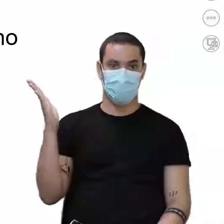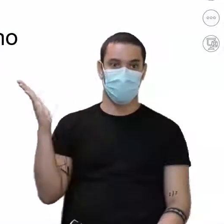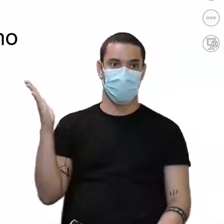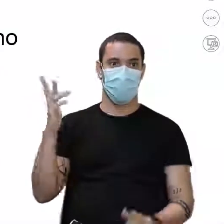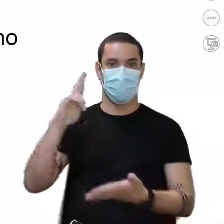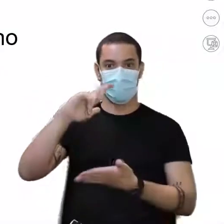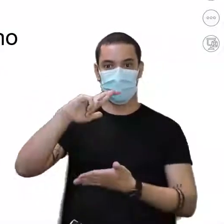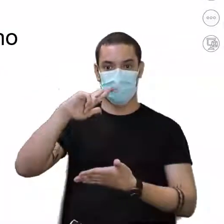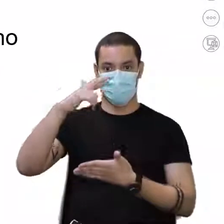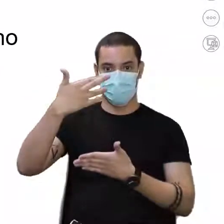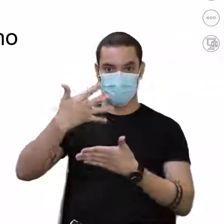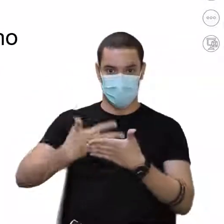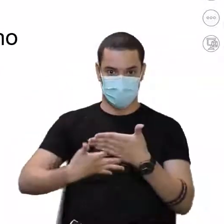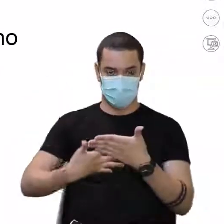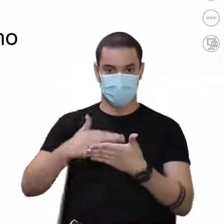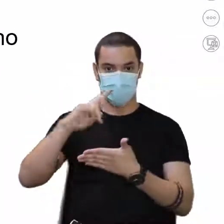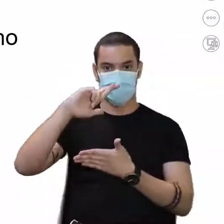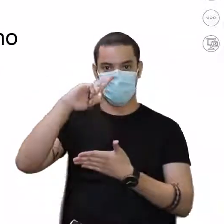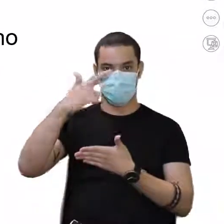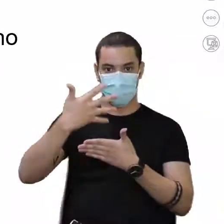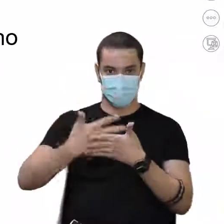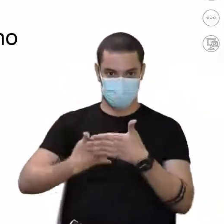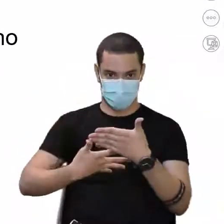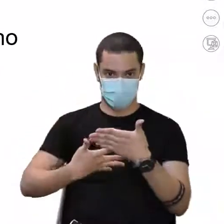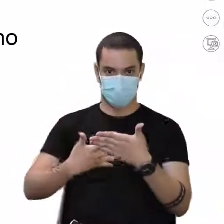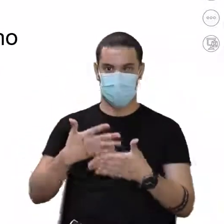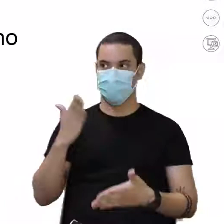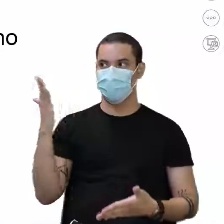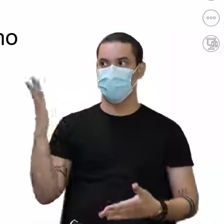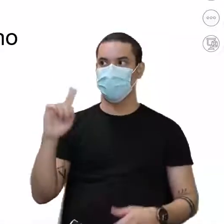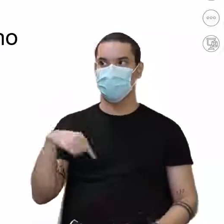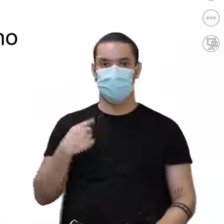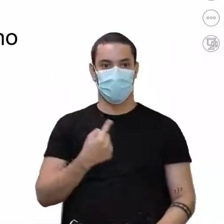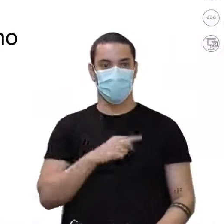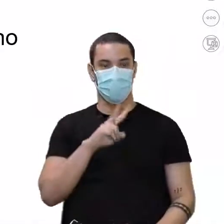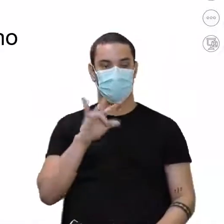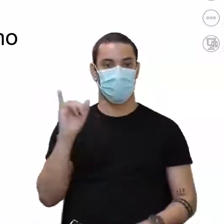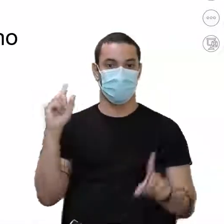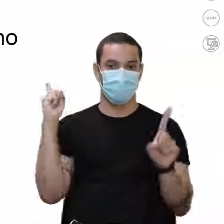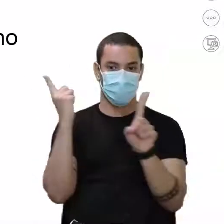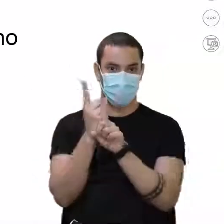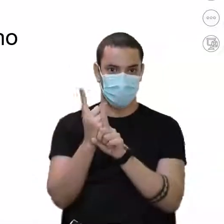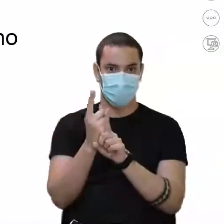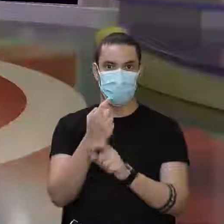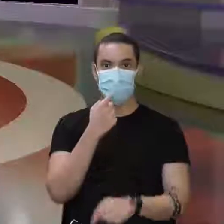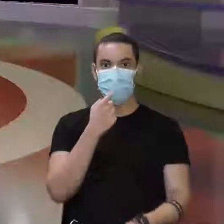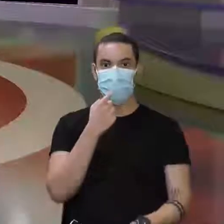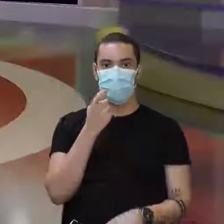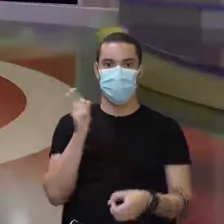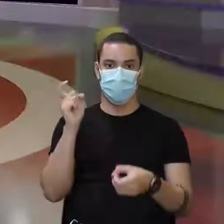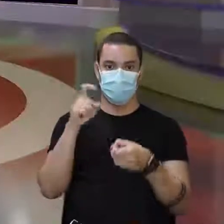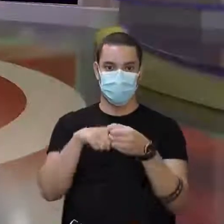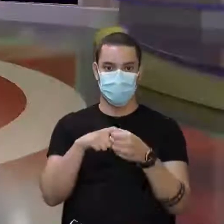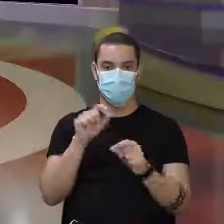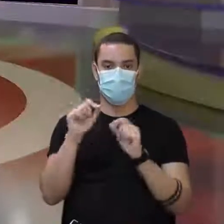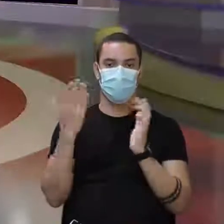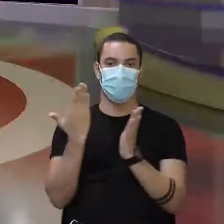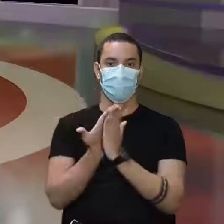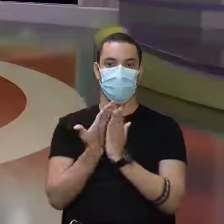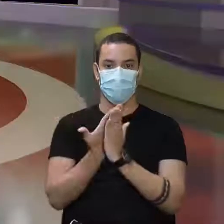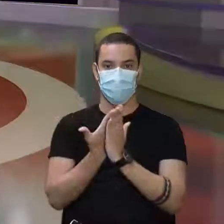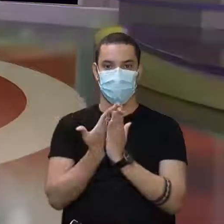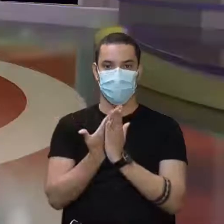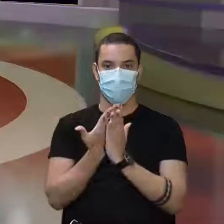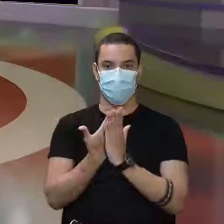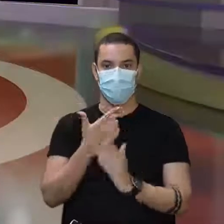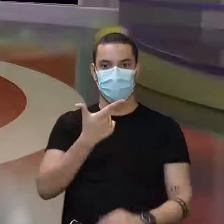essas são as nossas referências. E a gente vai se encontrar daqui a pouco na nossa aula